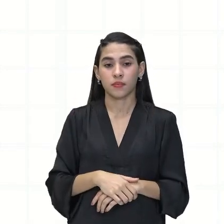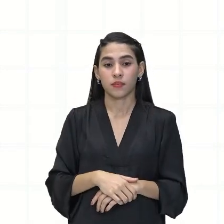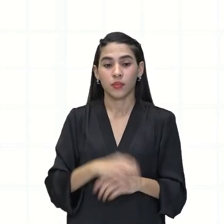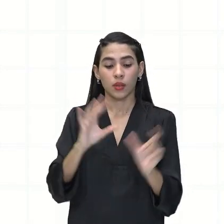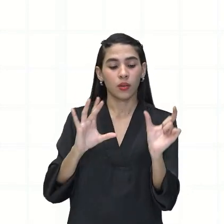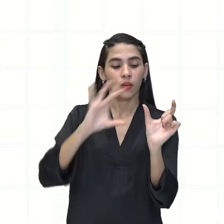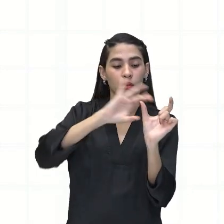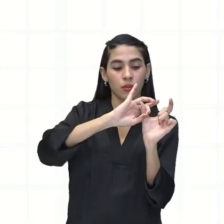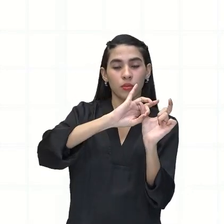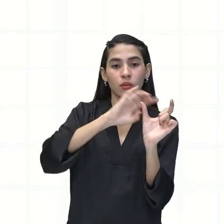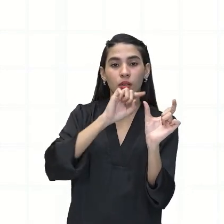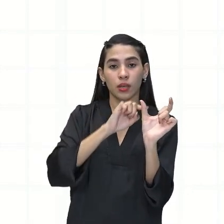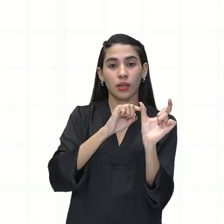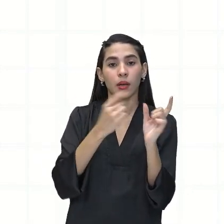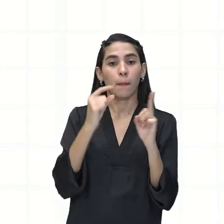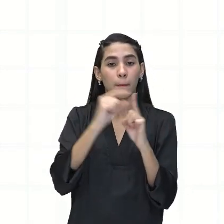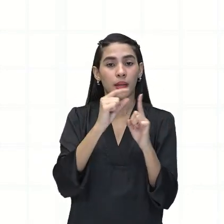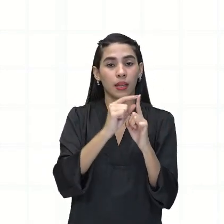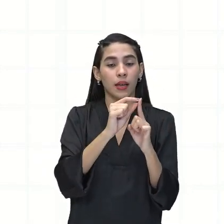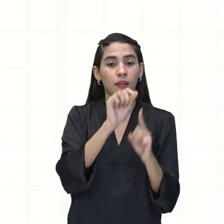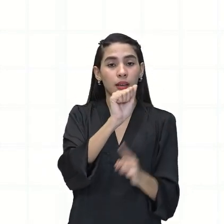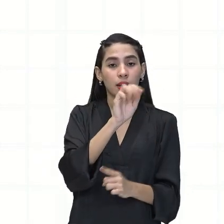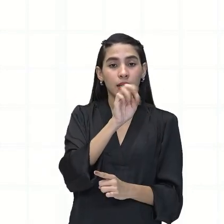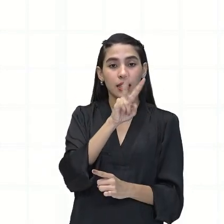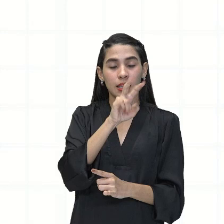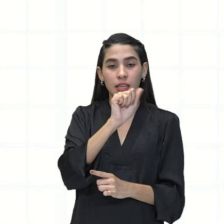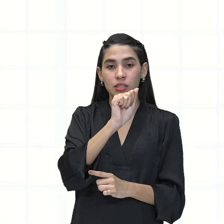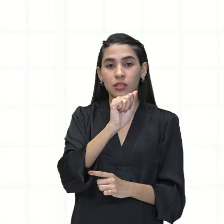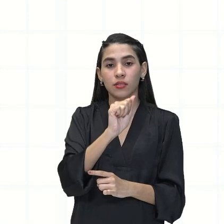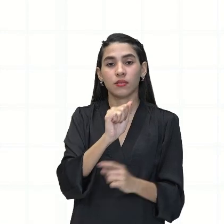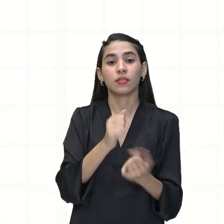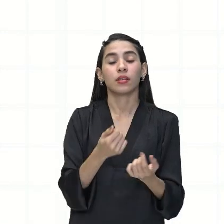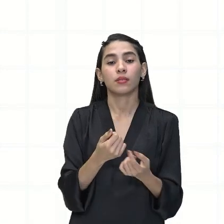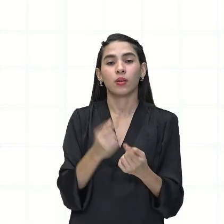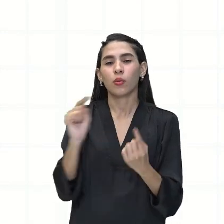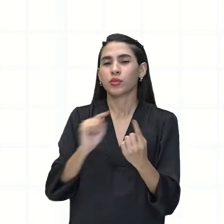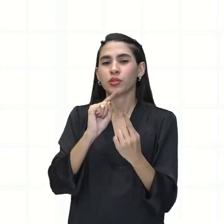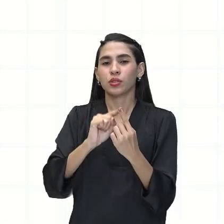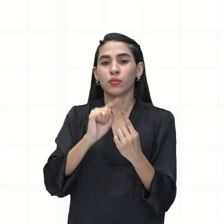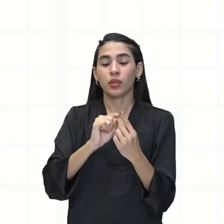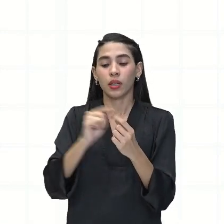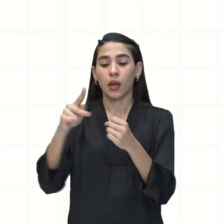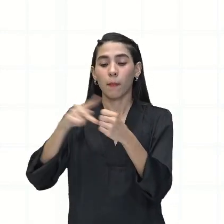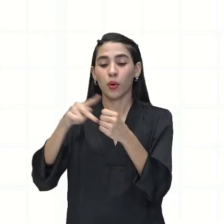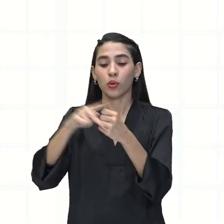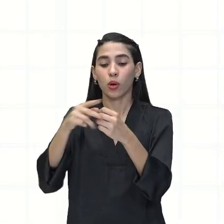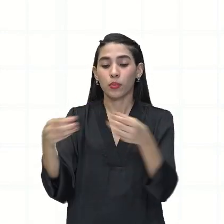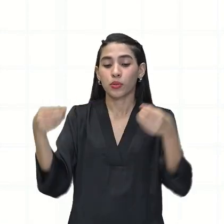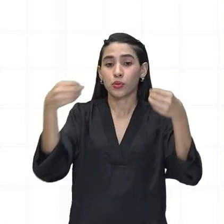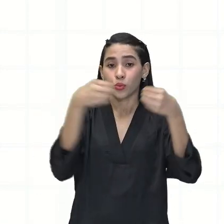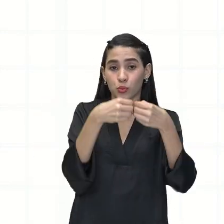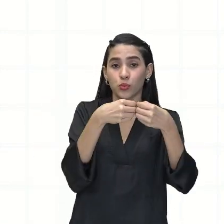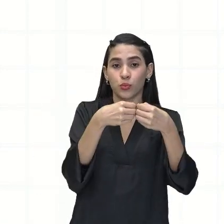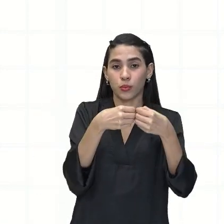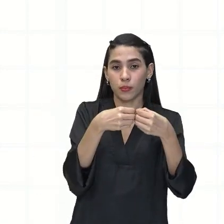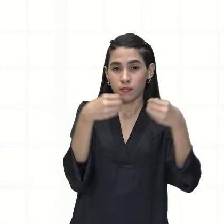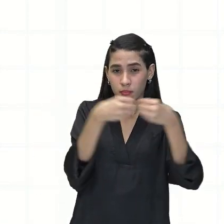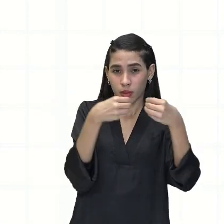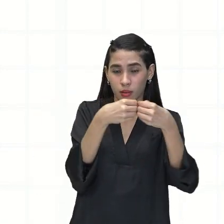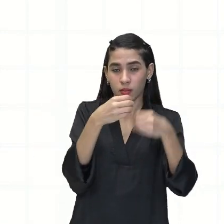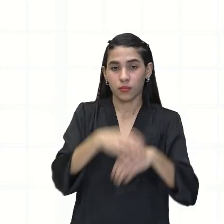conjunção? Conjunção é palavra atrativa. O que é atrativa? Vai trazer o meu pronome para perto dele. Então,